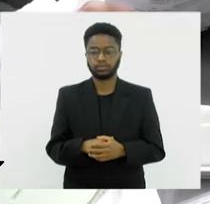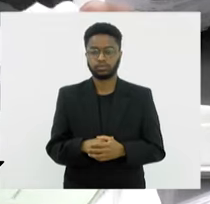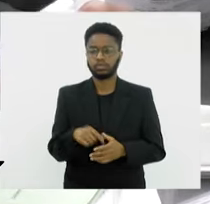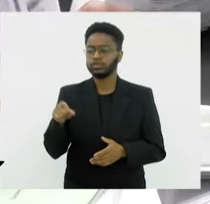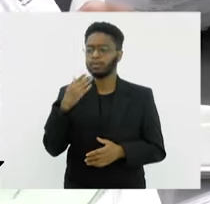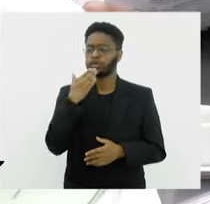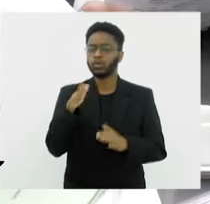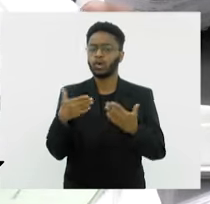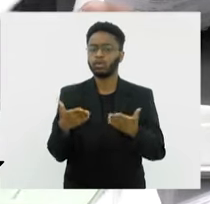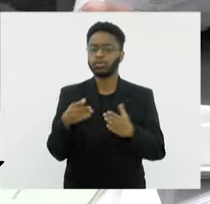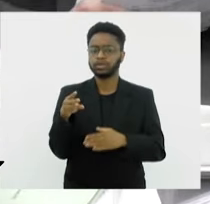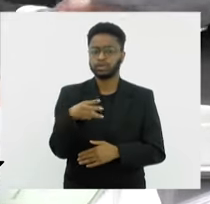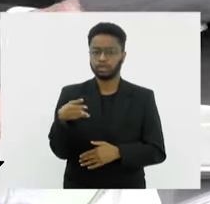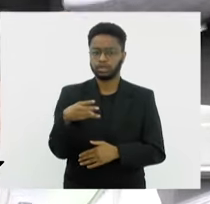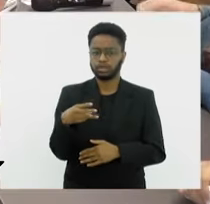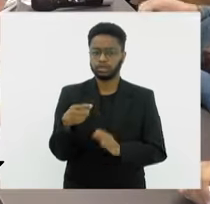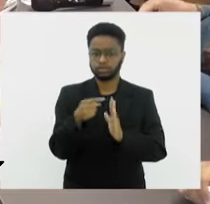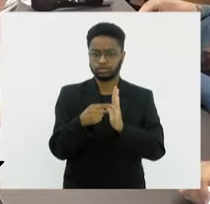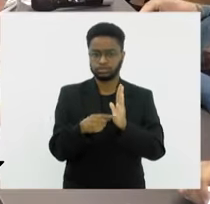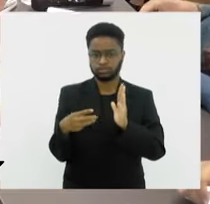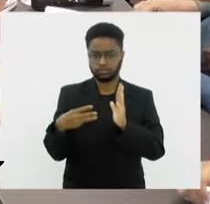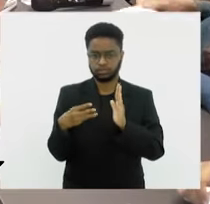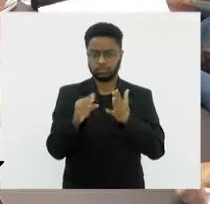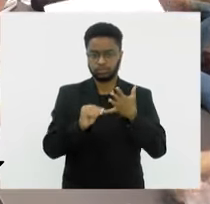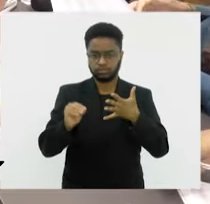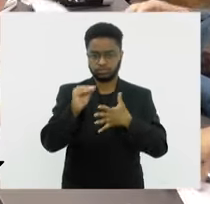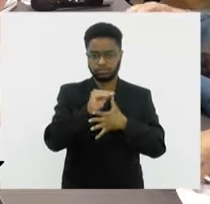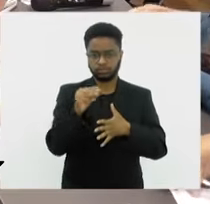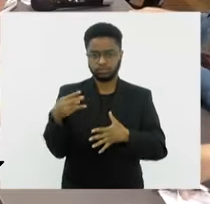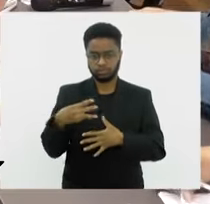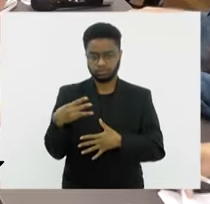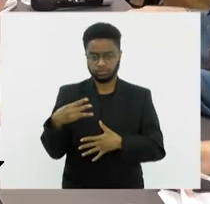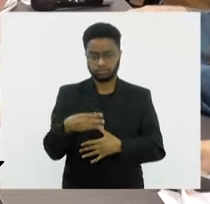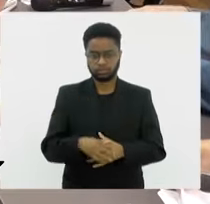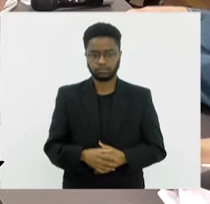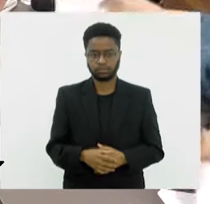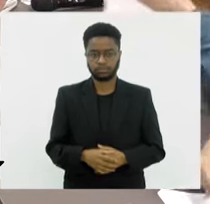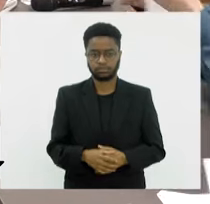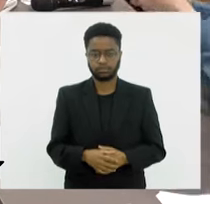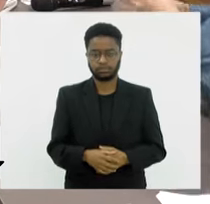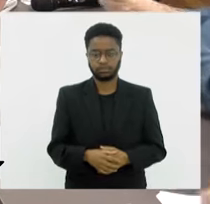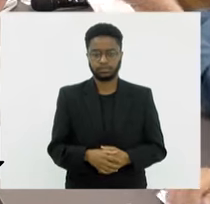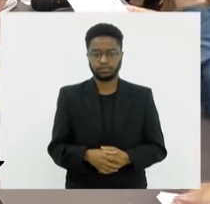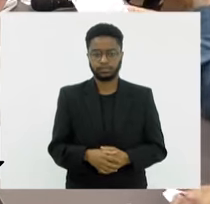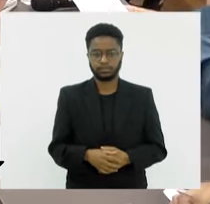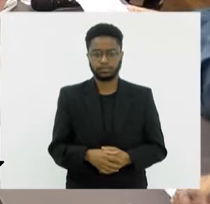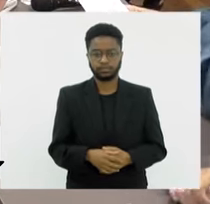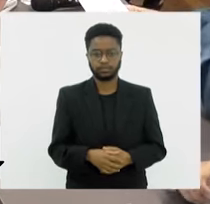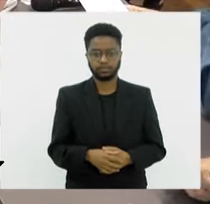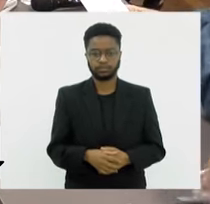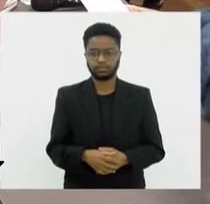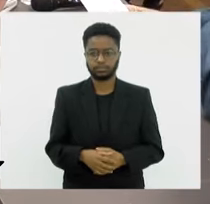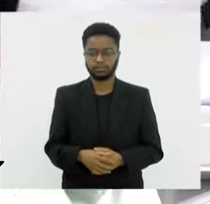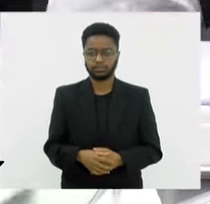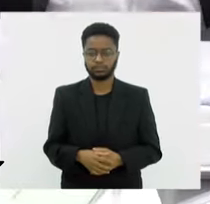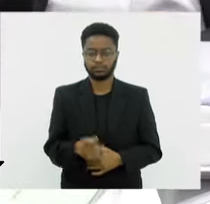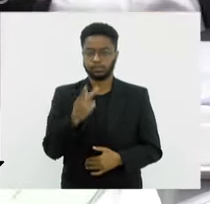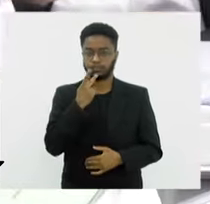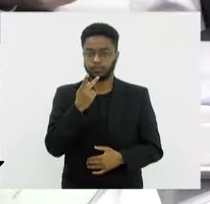Excelência pediu para antecipar? 33. E antecipando o projeto 33 da pauta.